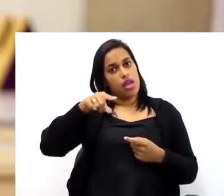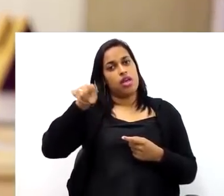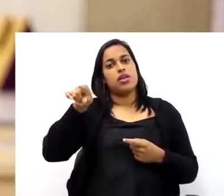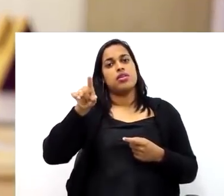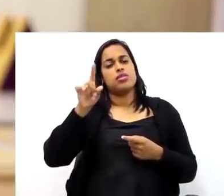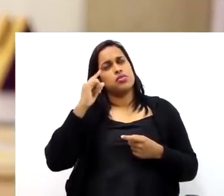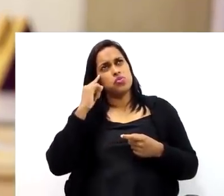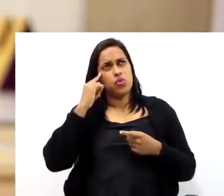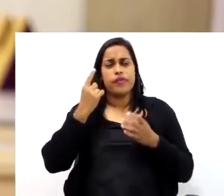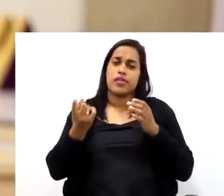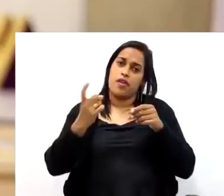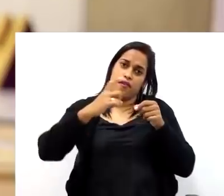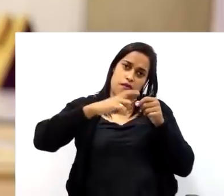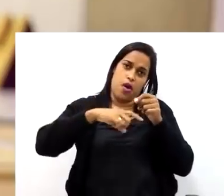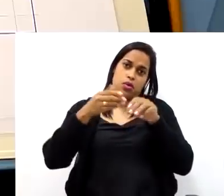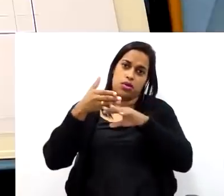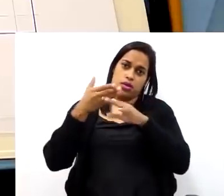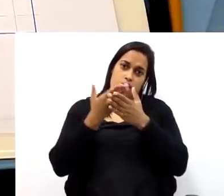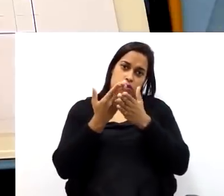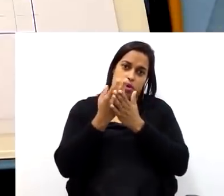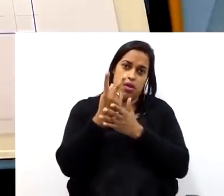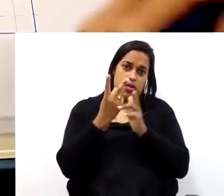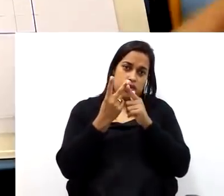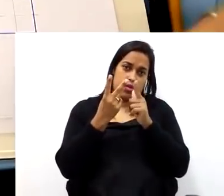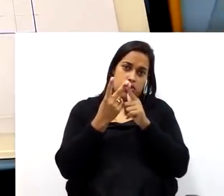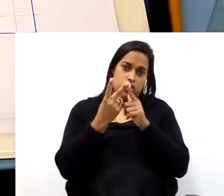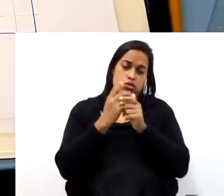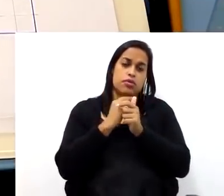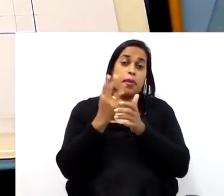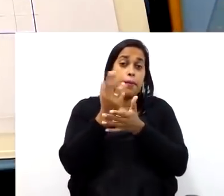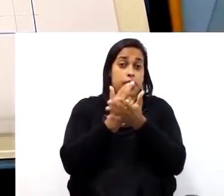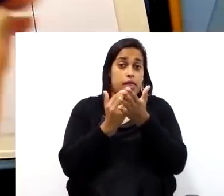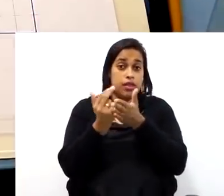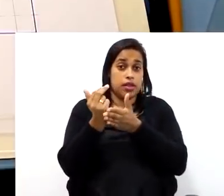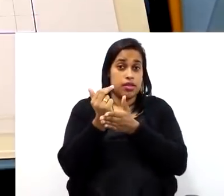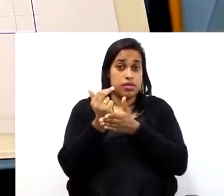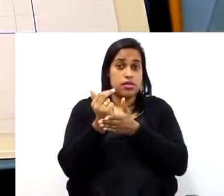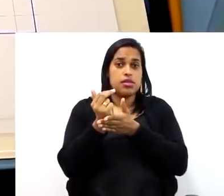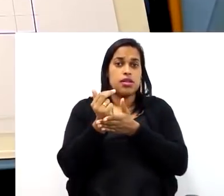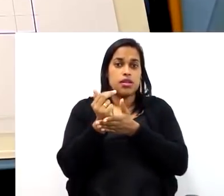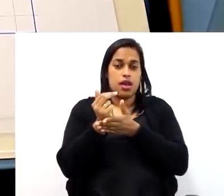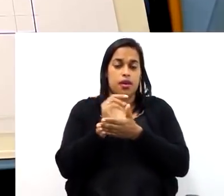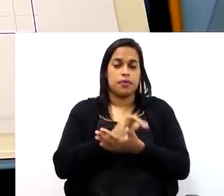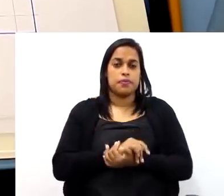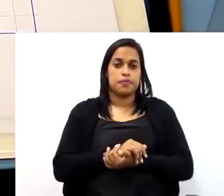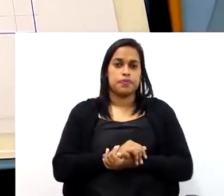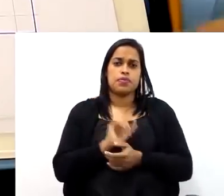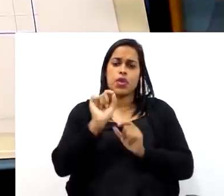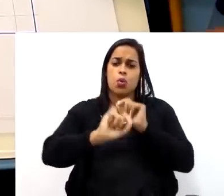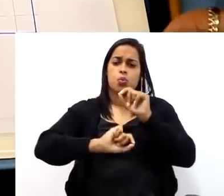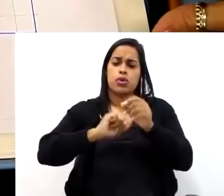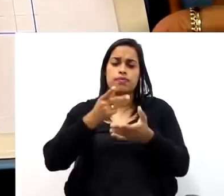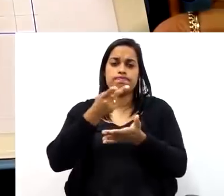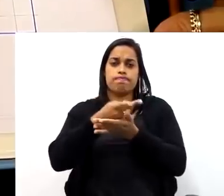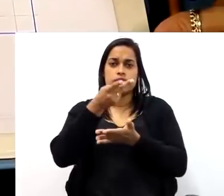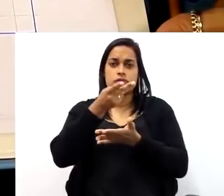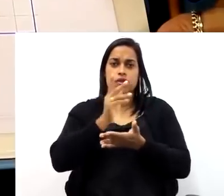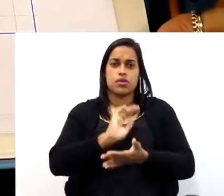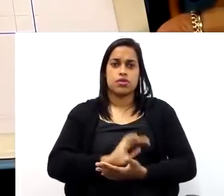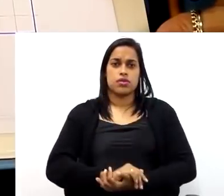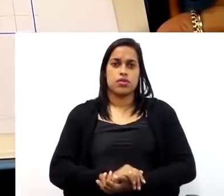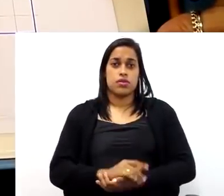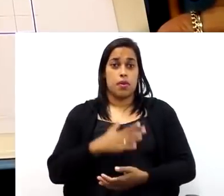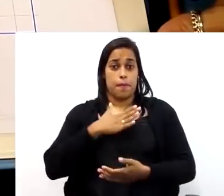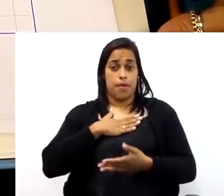nisso, volta lá na videoaula 2. Para desenhar a minha vista frontal, o que vai acontecer?